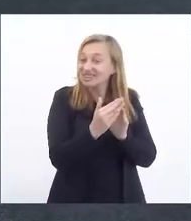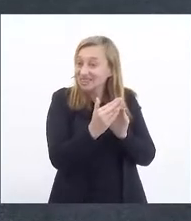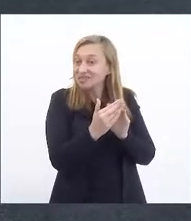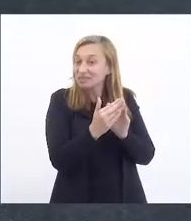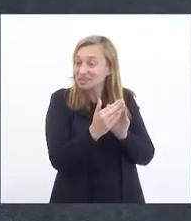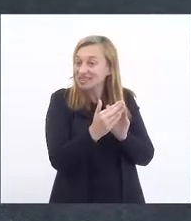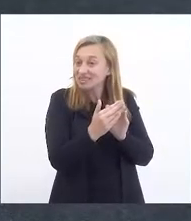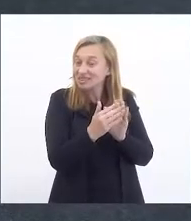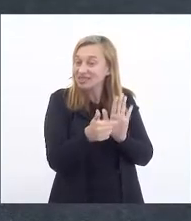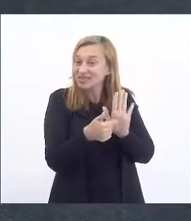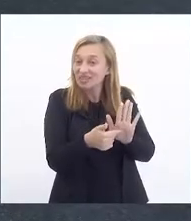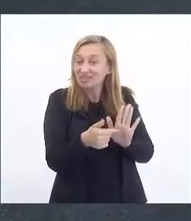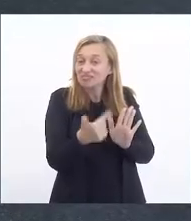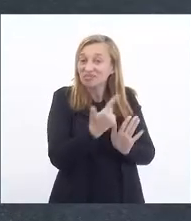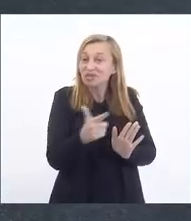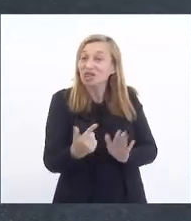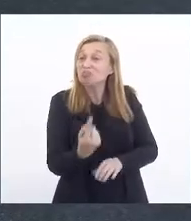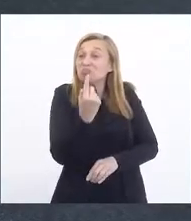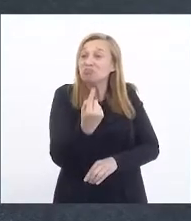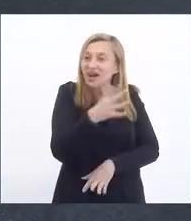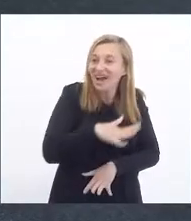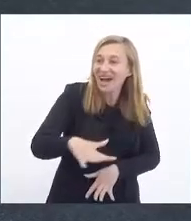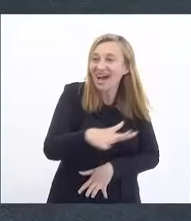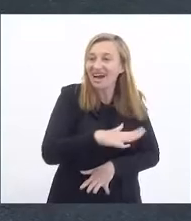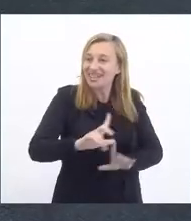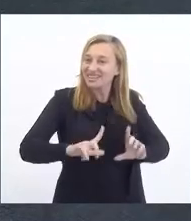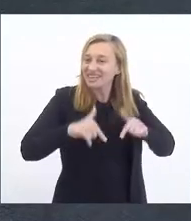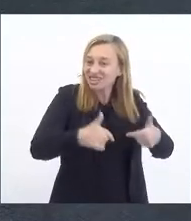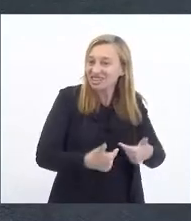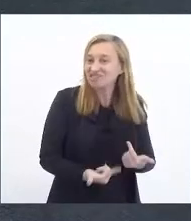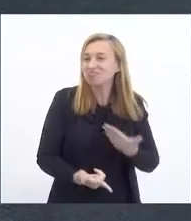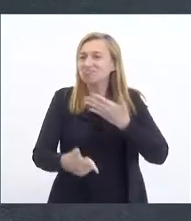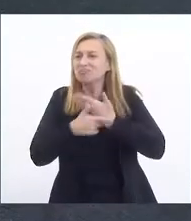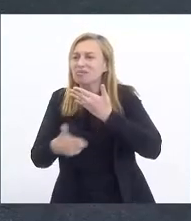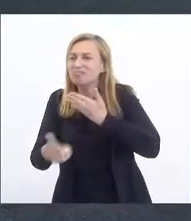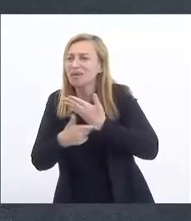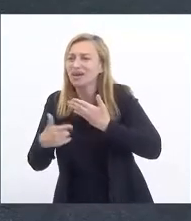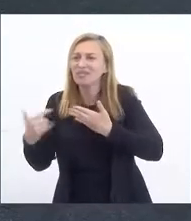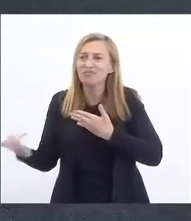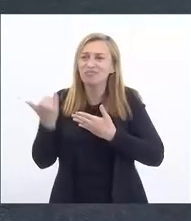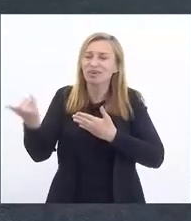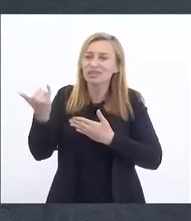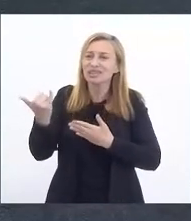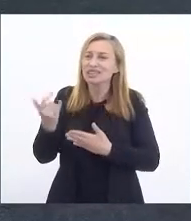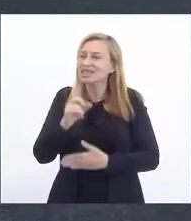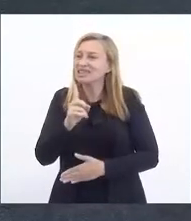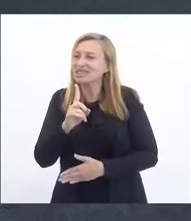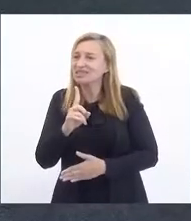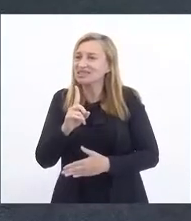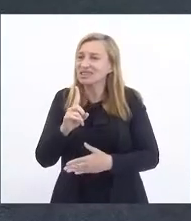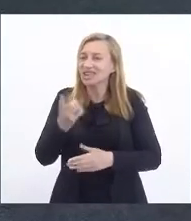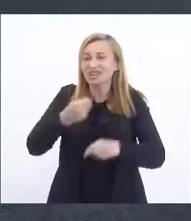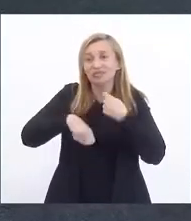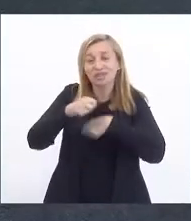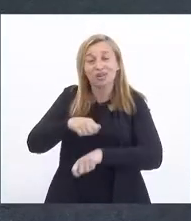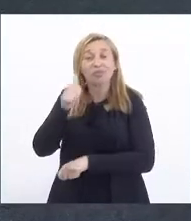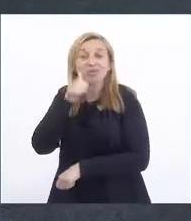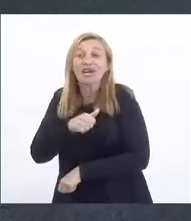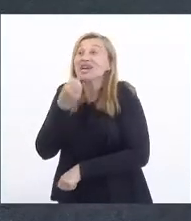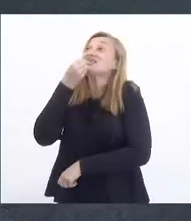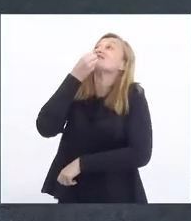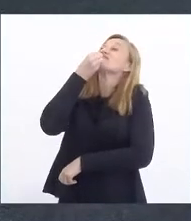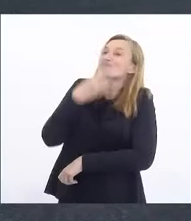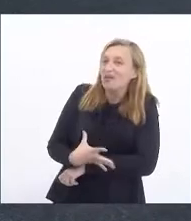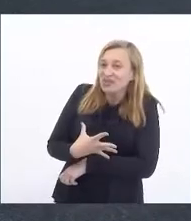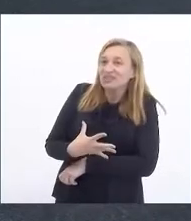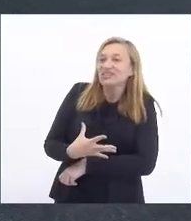não há uma área de atuação um papel de relevância que não seja exercido por uma mulher então que bom que